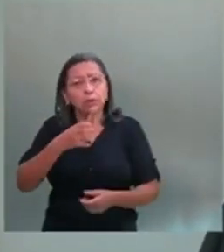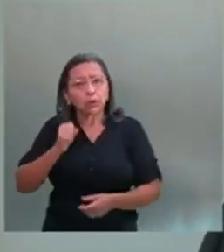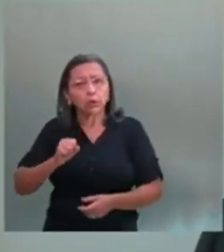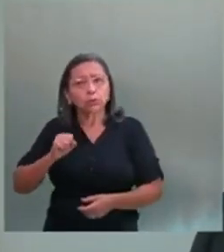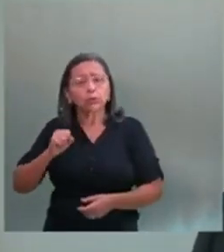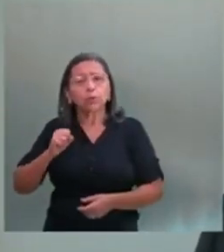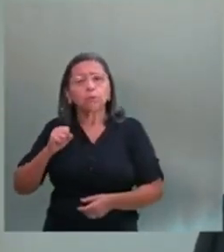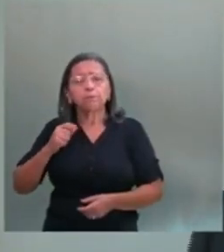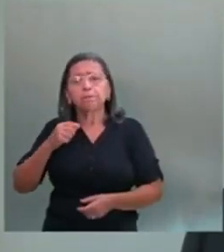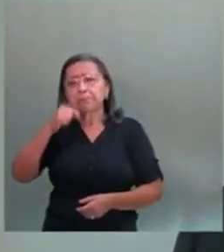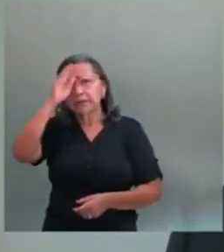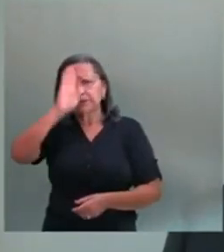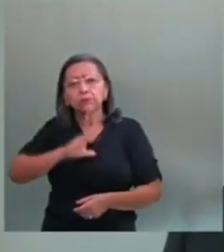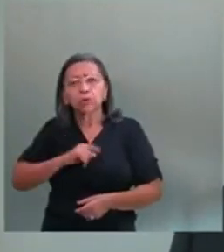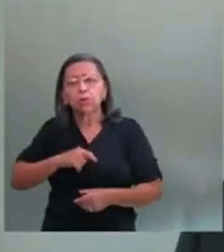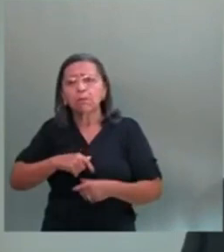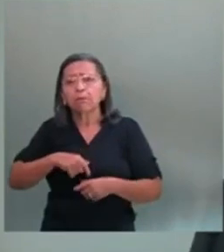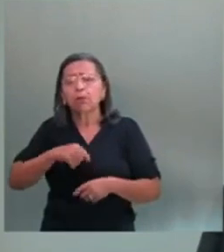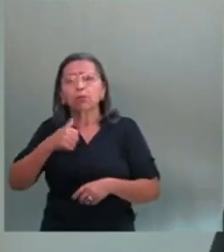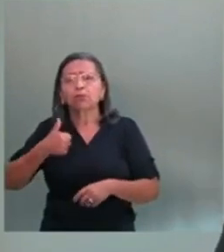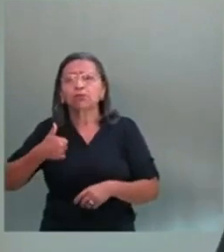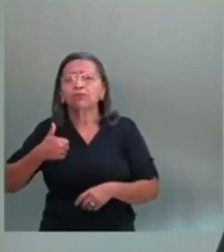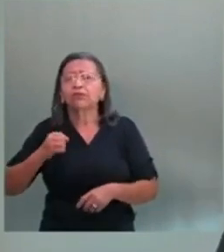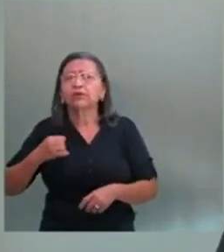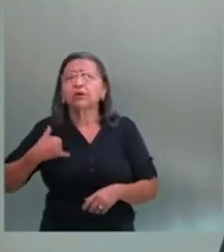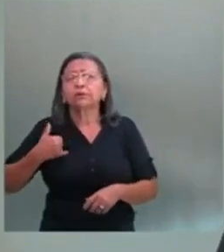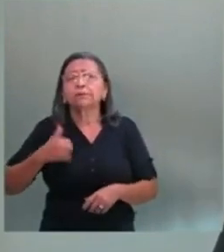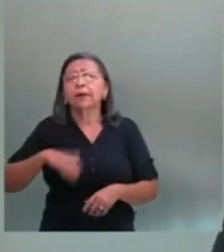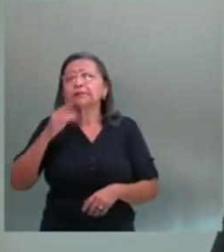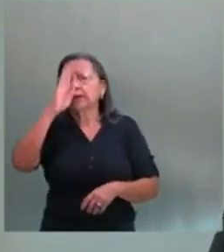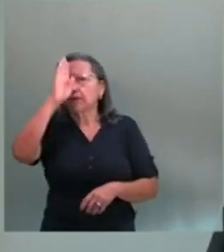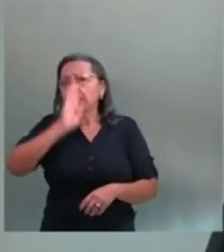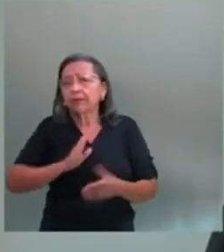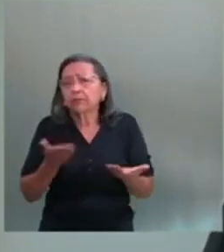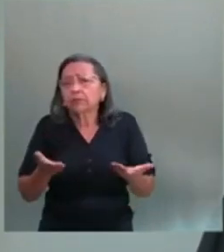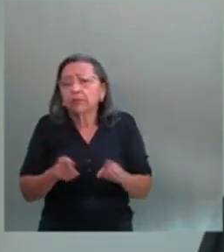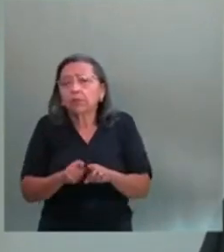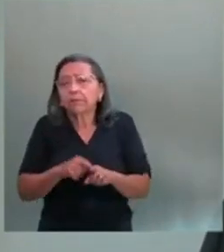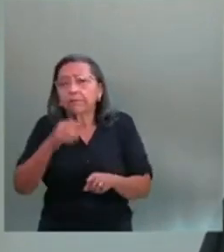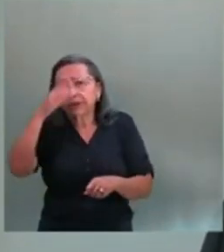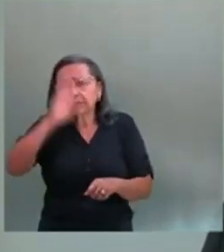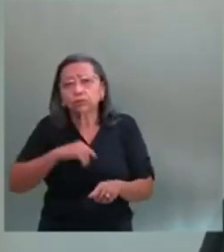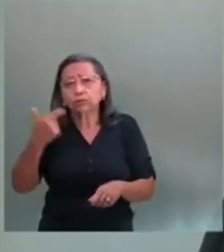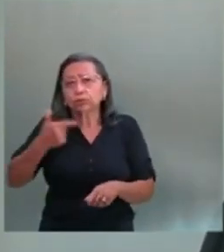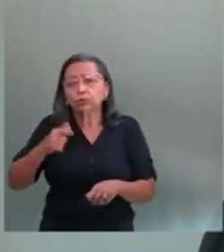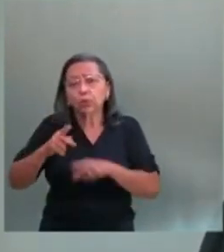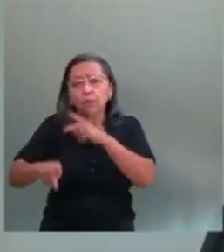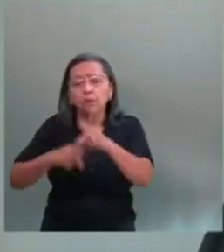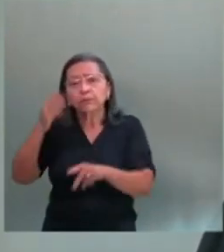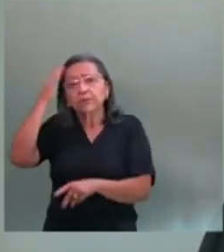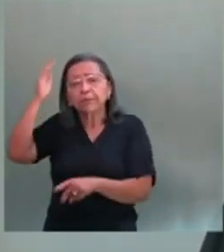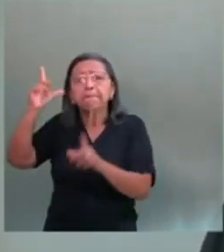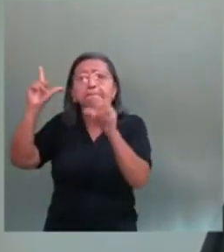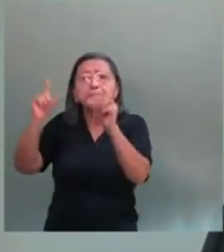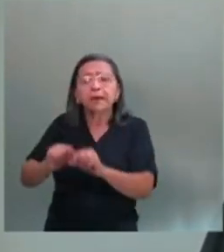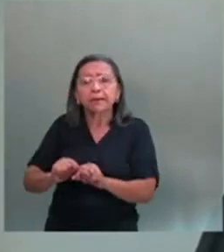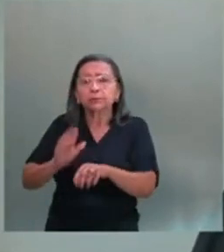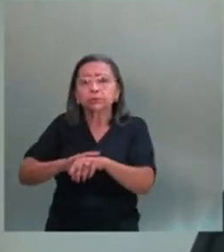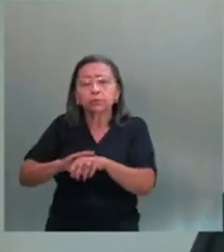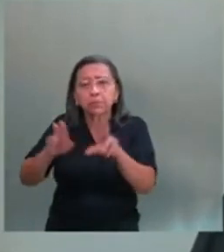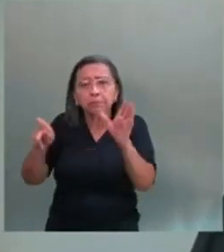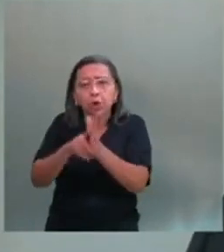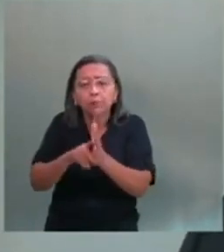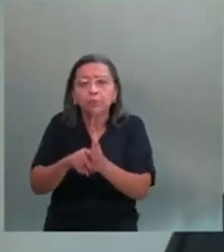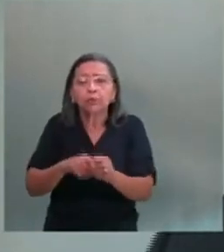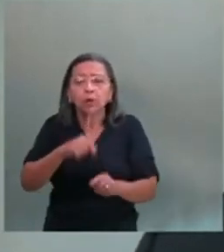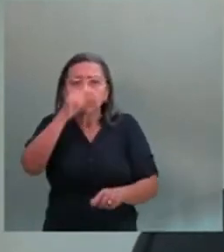de 15 anos são analfabetos funcionais. Entre 38 nações, o Brasil é o segundo povo que sabe menos a respeito de si mesmo. E